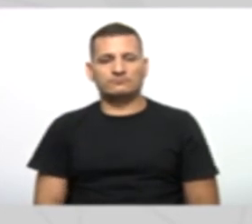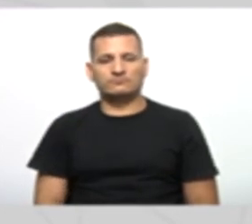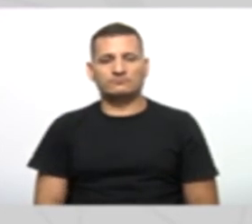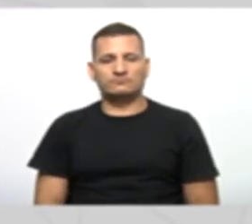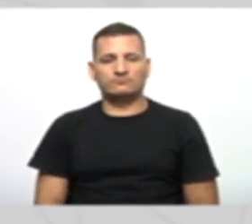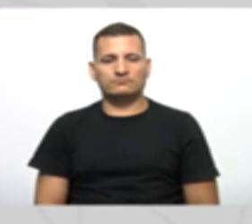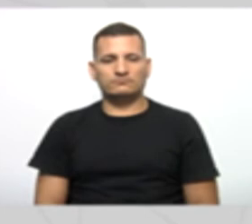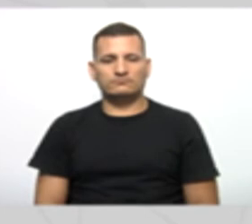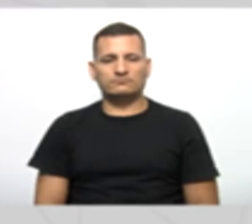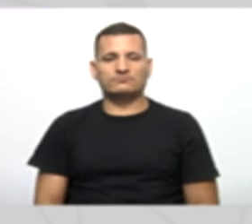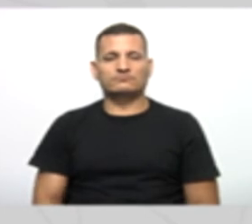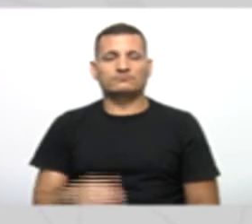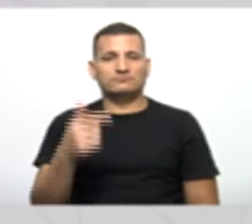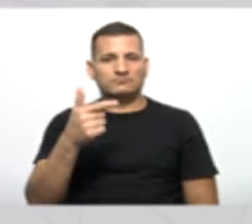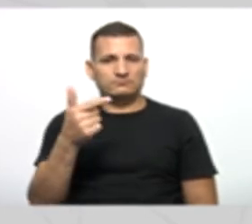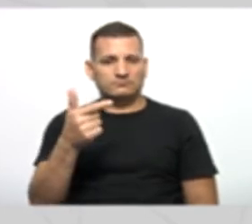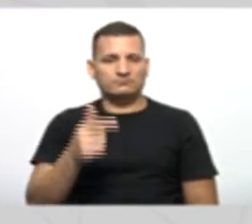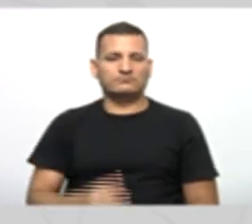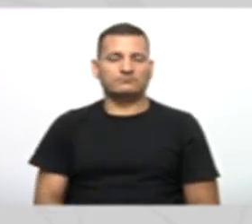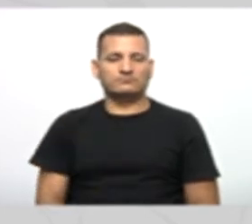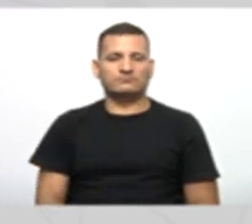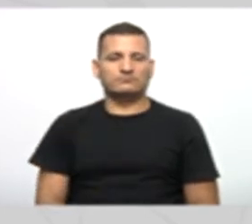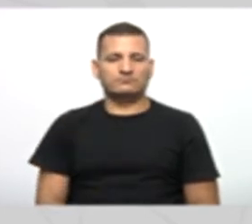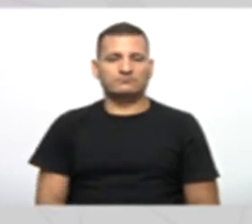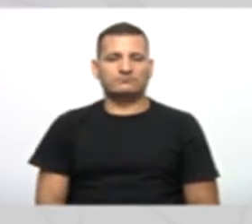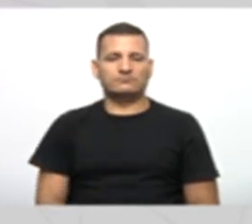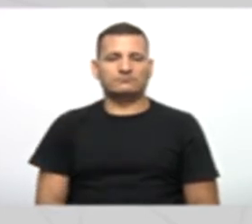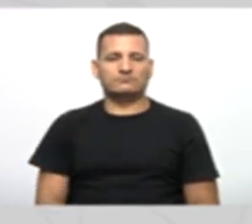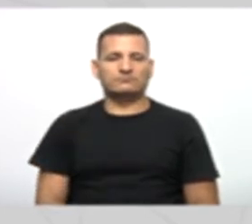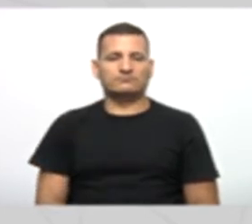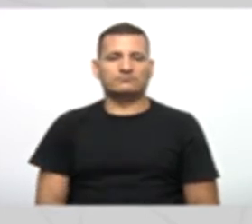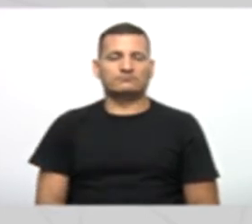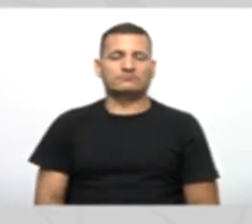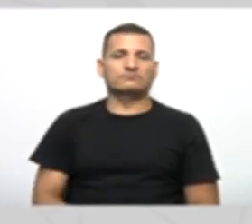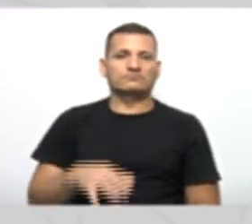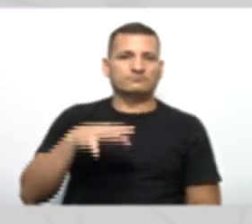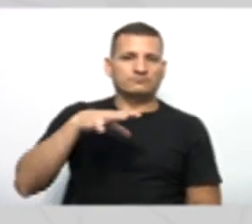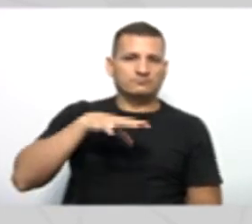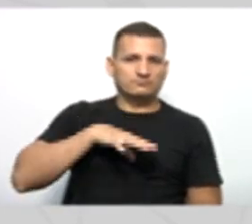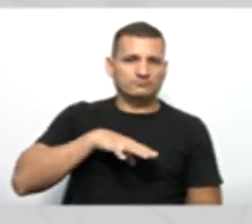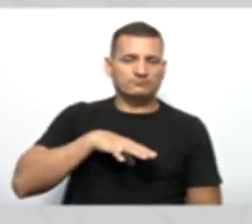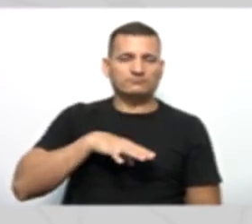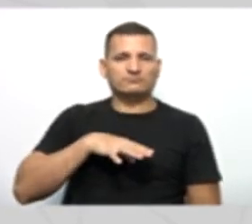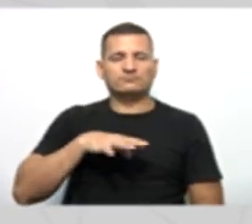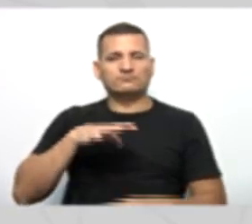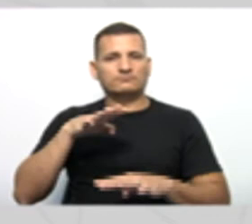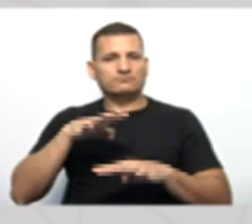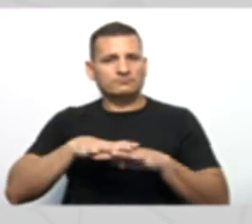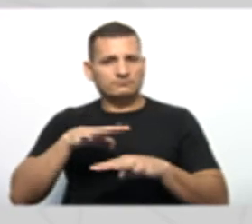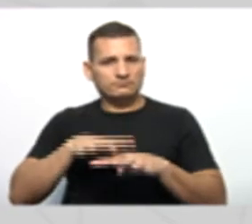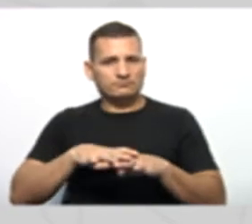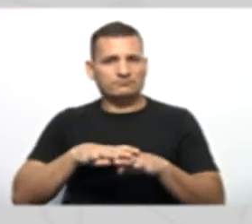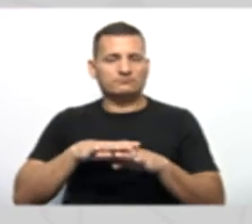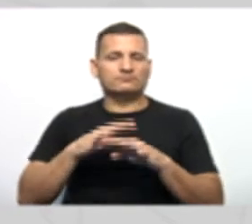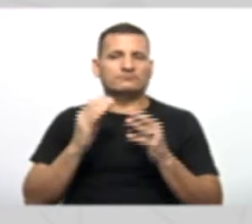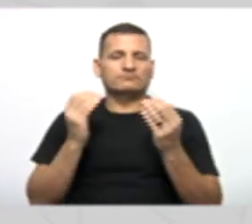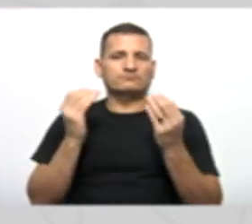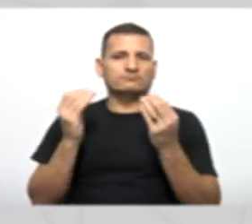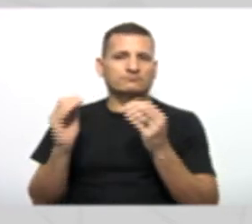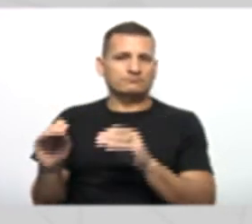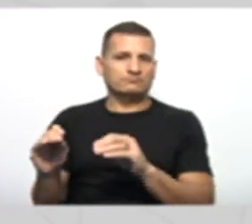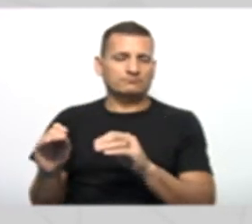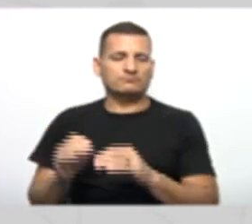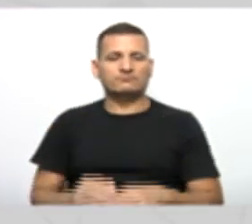Nossa questão 2 pedia para inserir as disciplinas português e matemática. Teve alguma resposta aí, professor Ricardo? Teve sim.